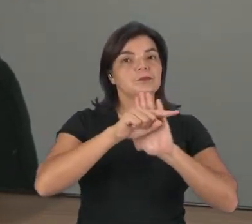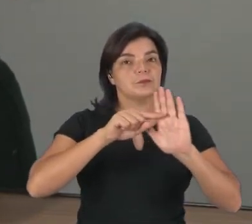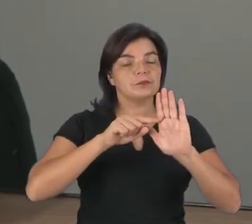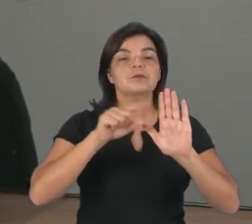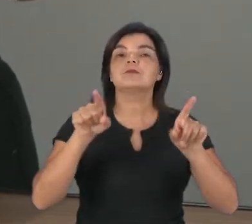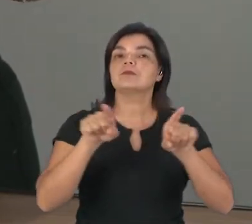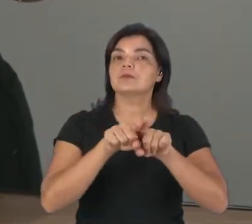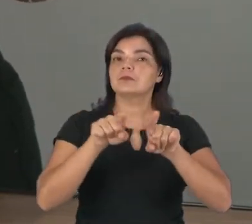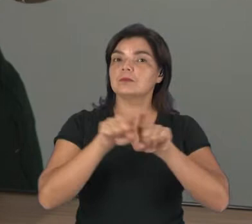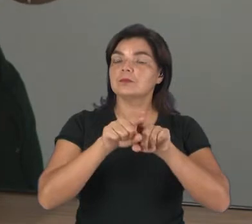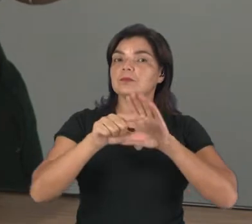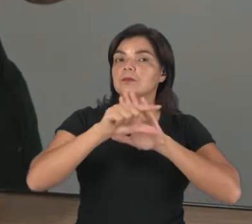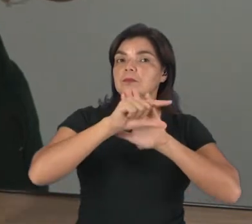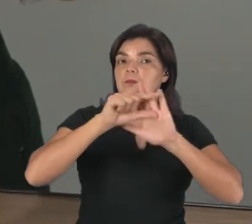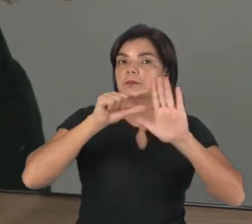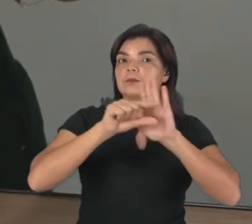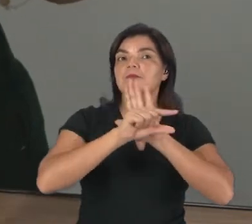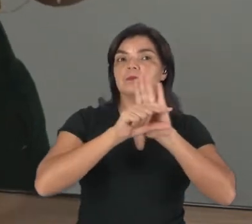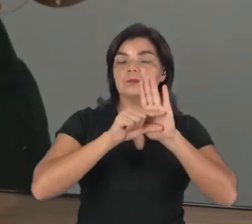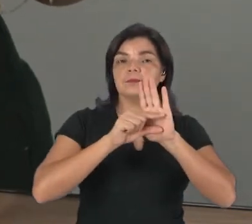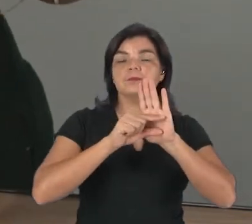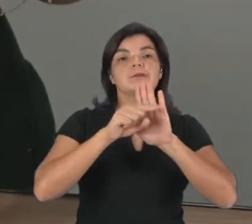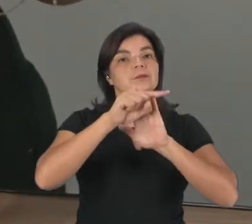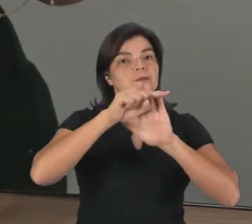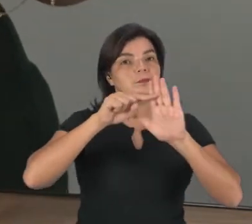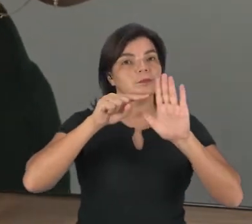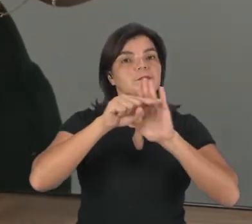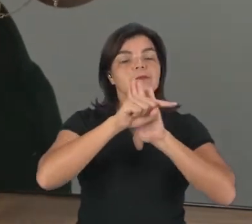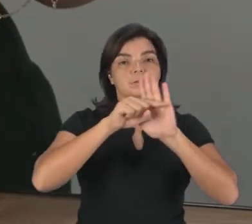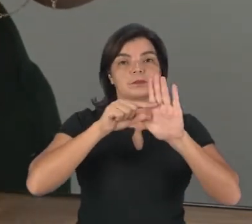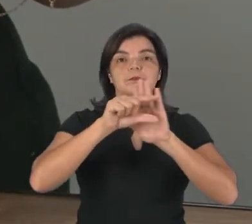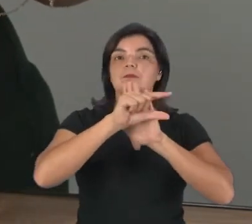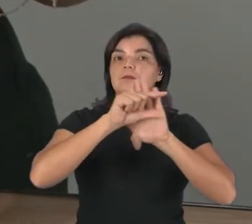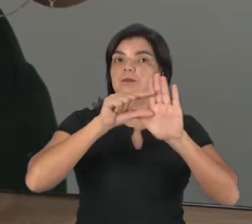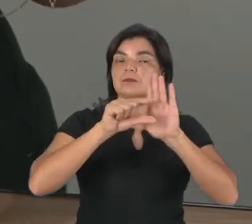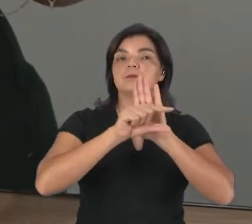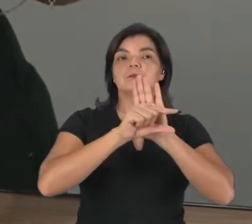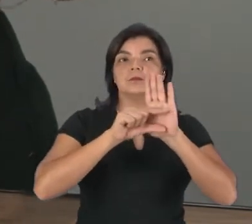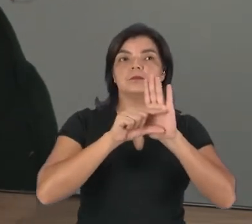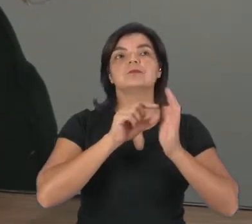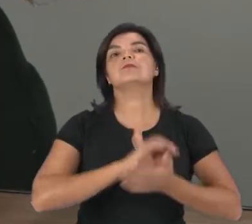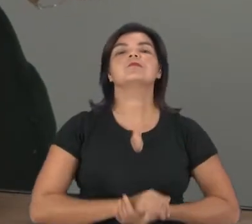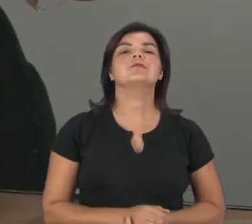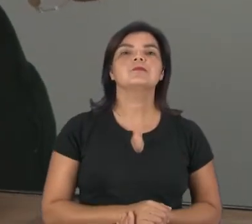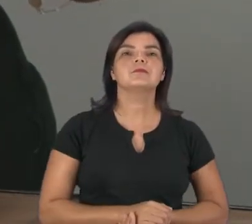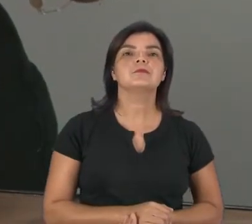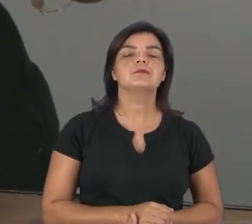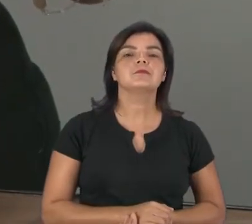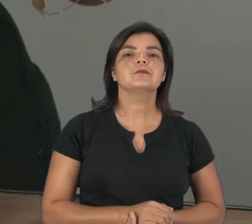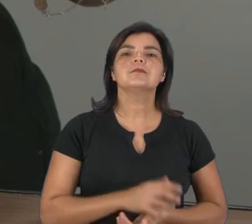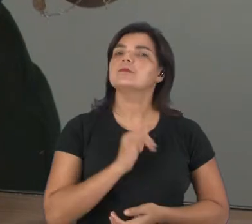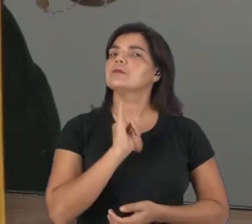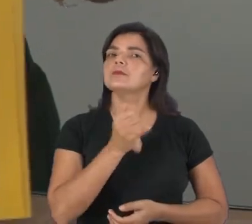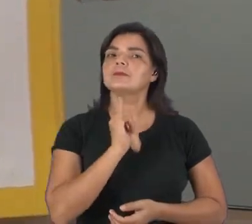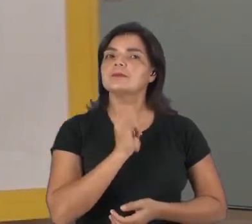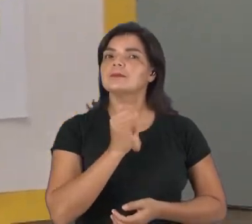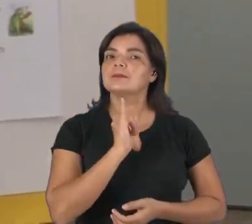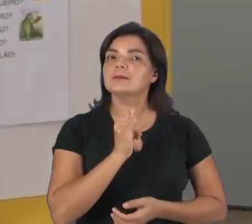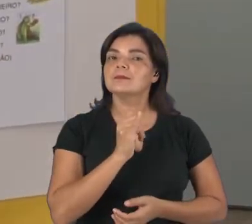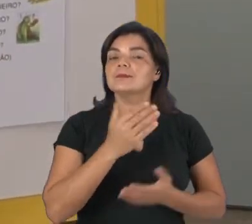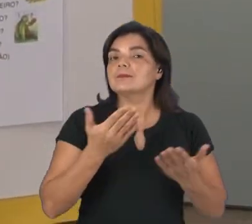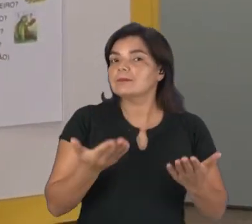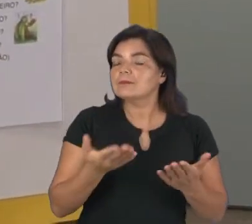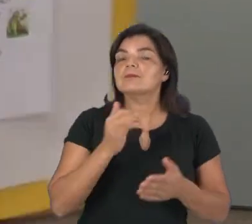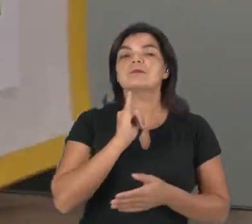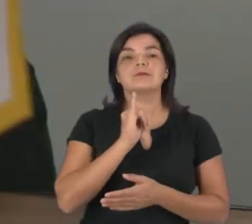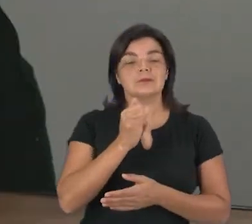e estrofes, em versos e em estrofes. E a notícia? A